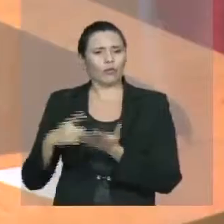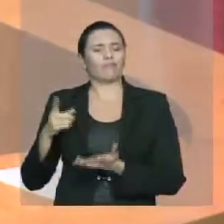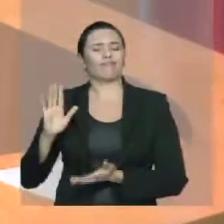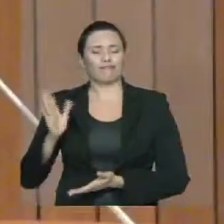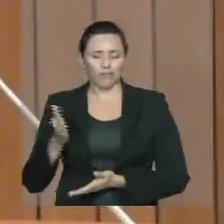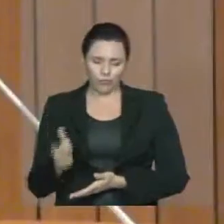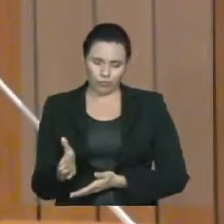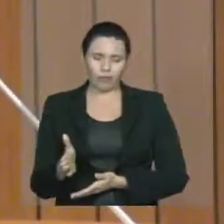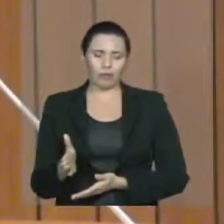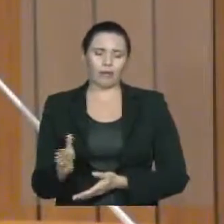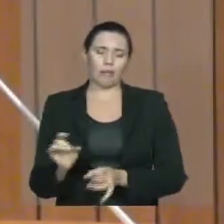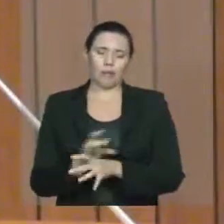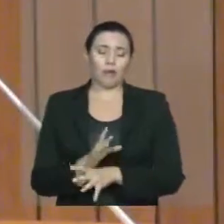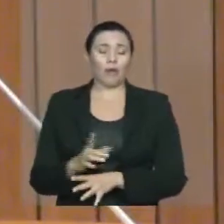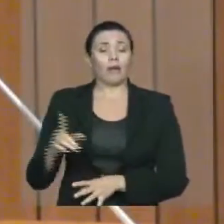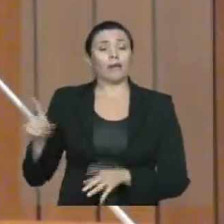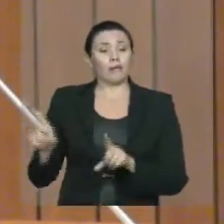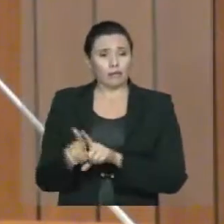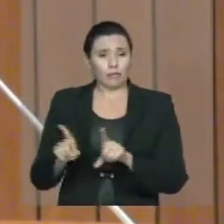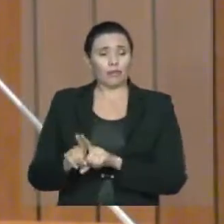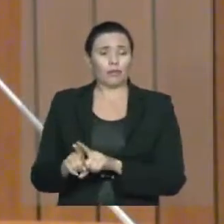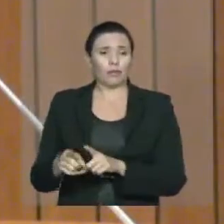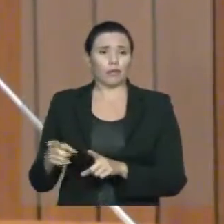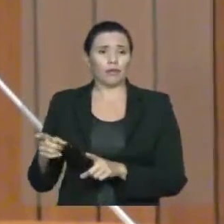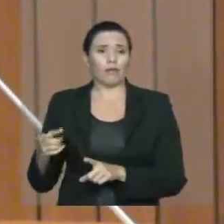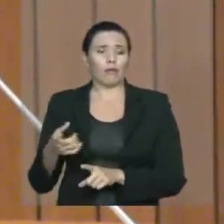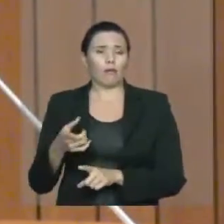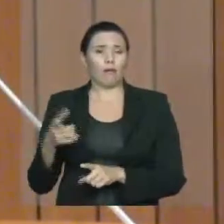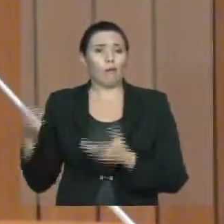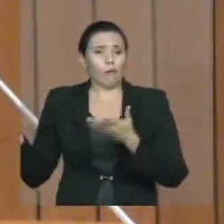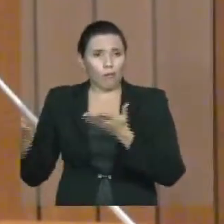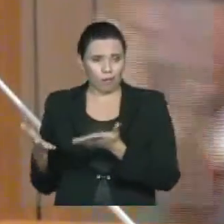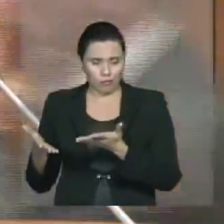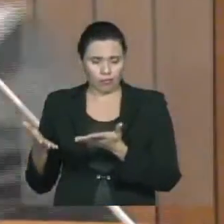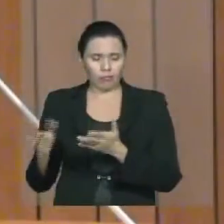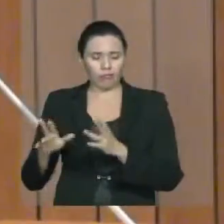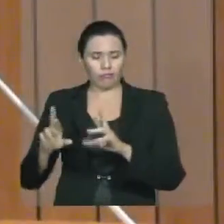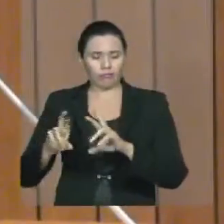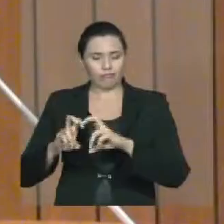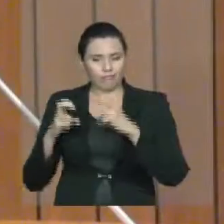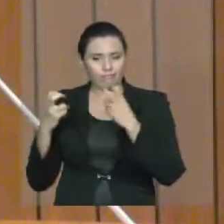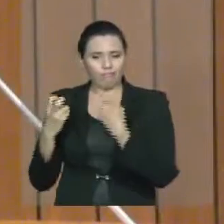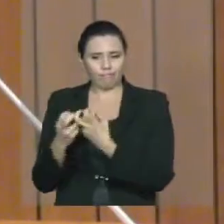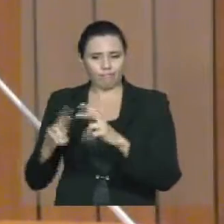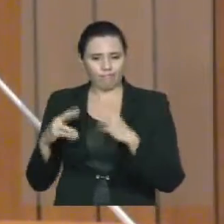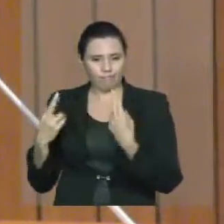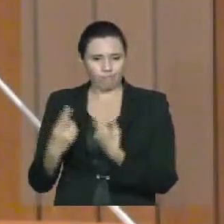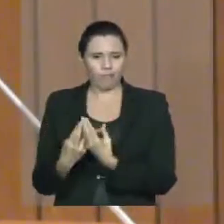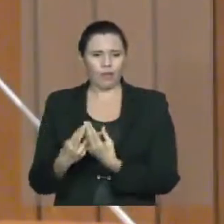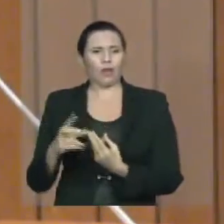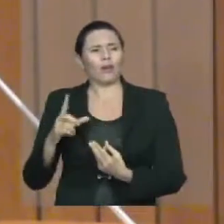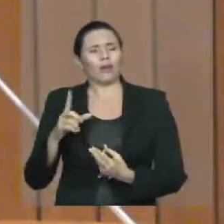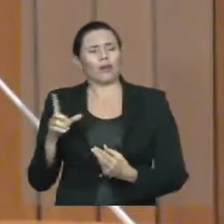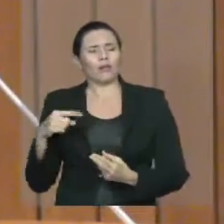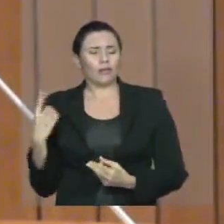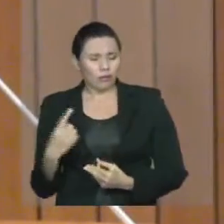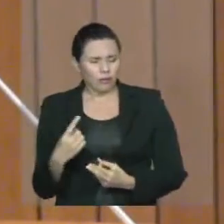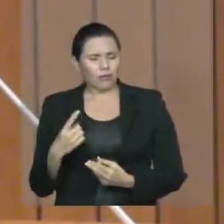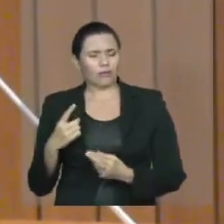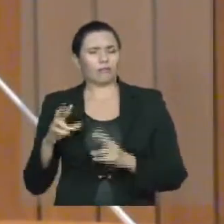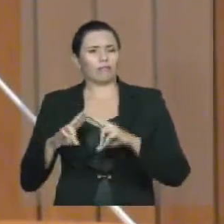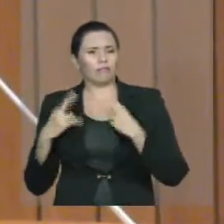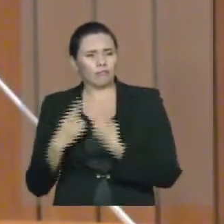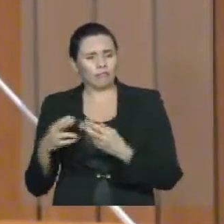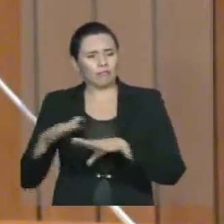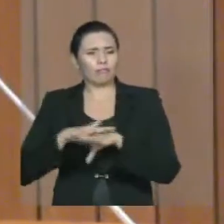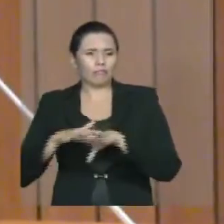participação dos membros da comissão, nós tivemos alguns encaminhamentos importantes. E participaram da reunião hoje,